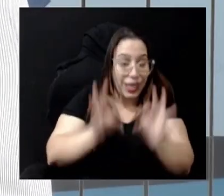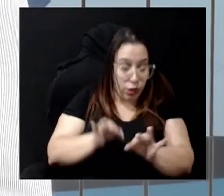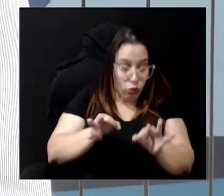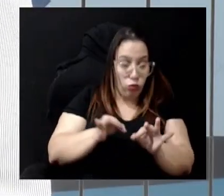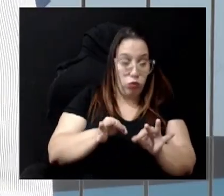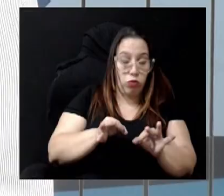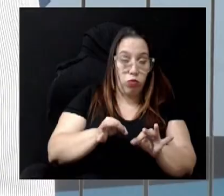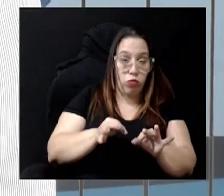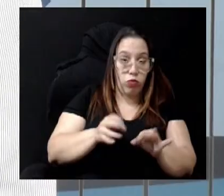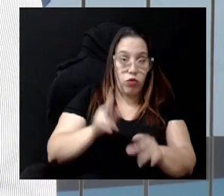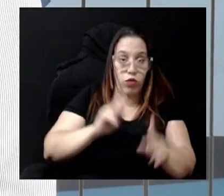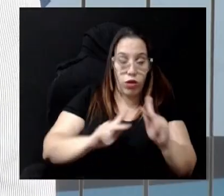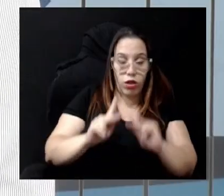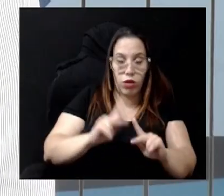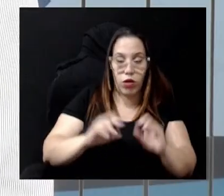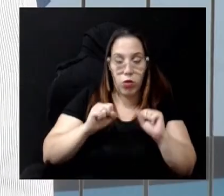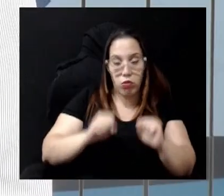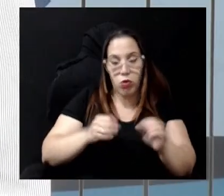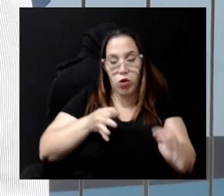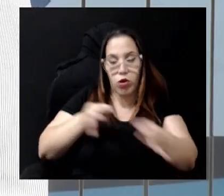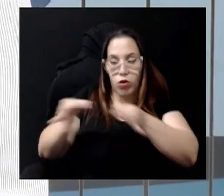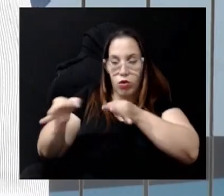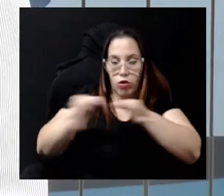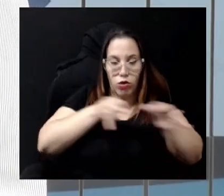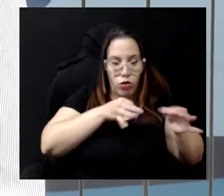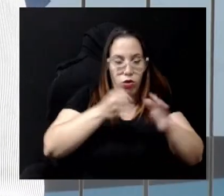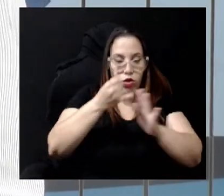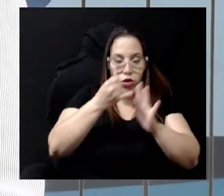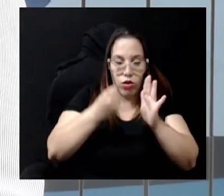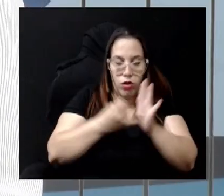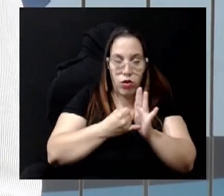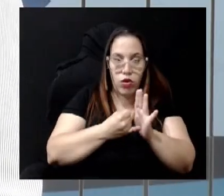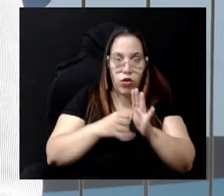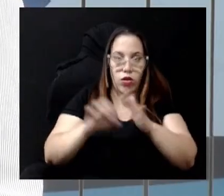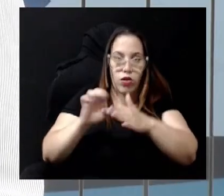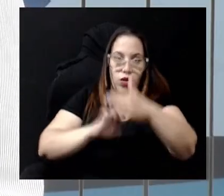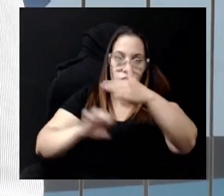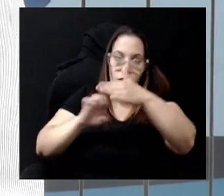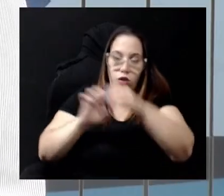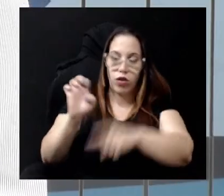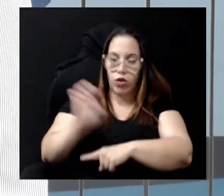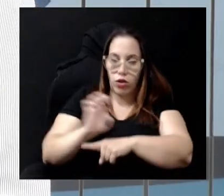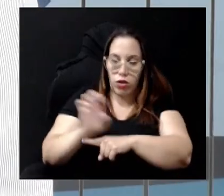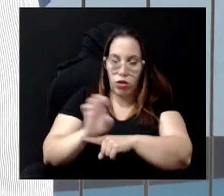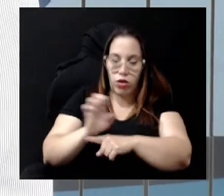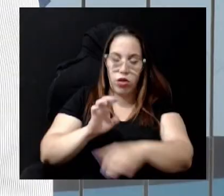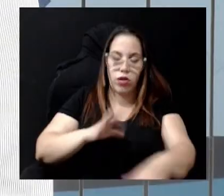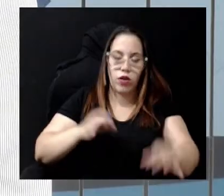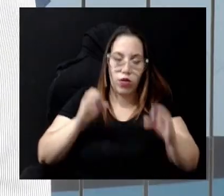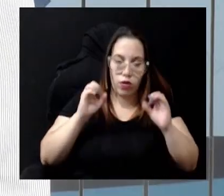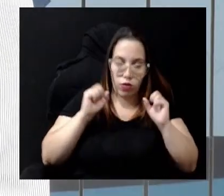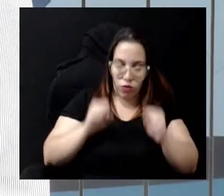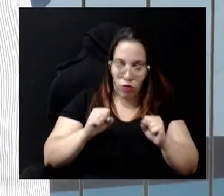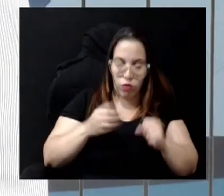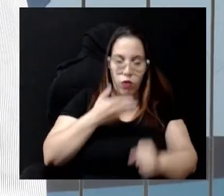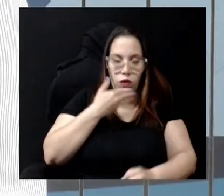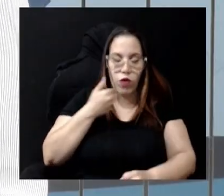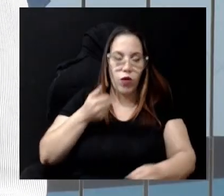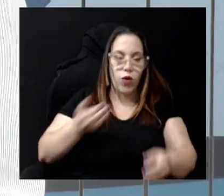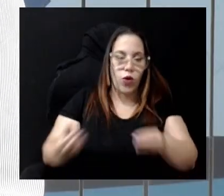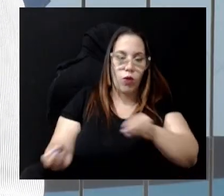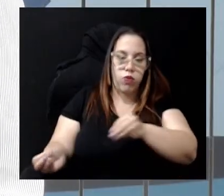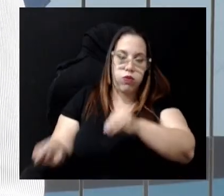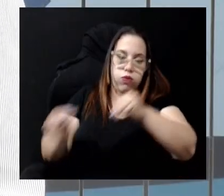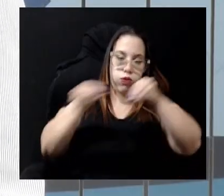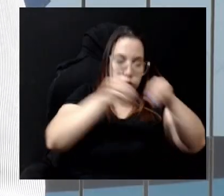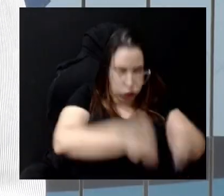se organizar, mas sobretudo as entidades, organizações, Estado e empresas possam fazer a melhor transição possível